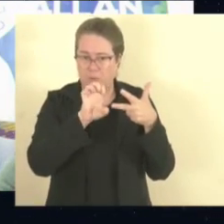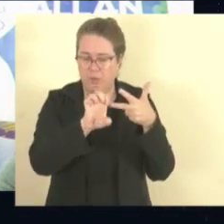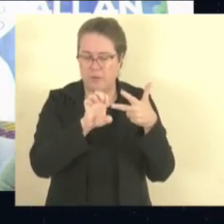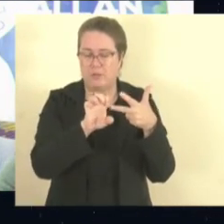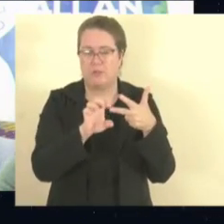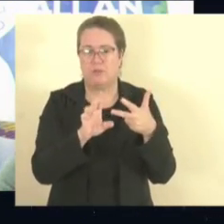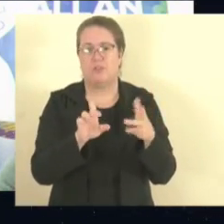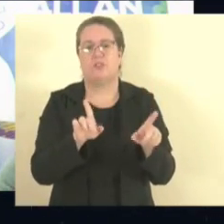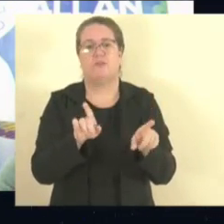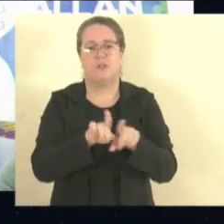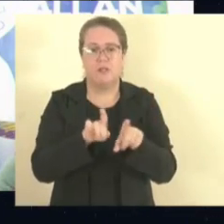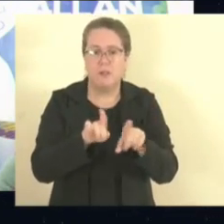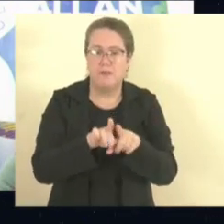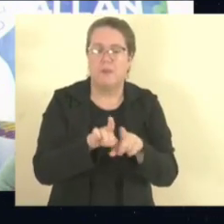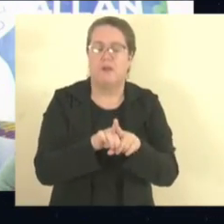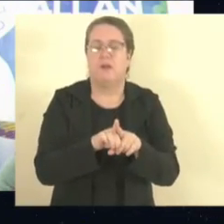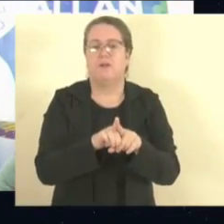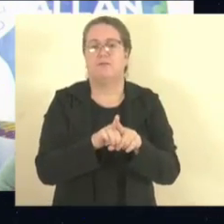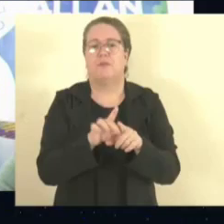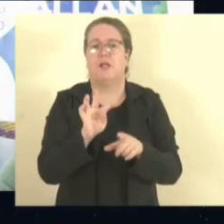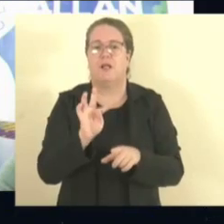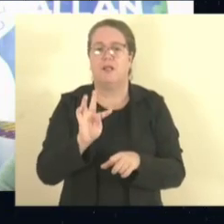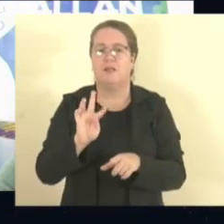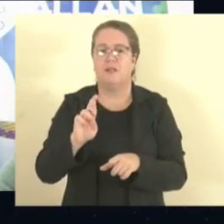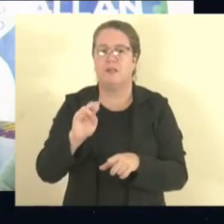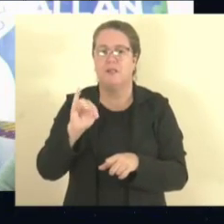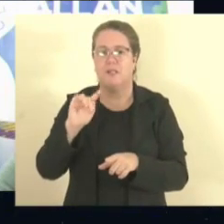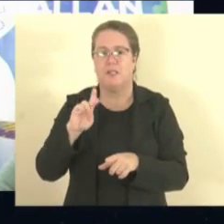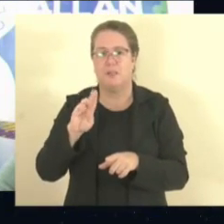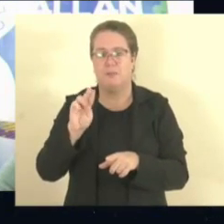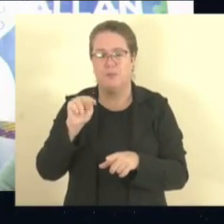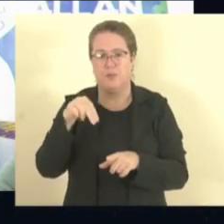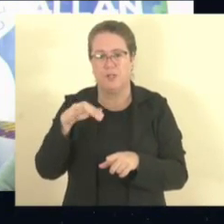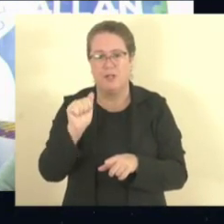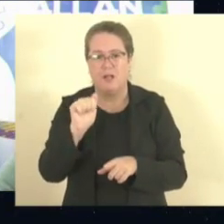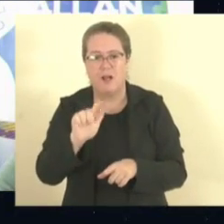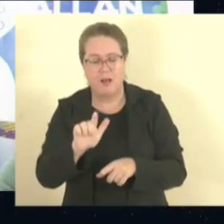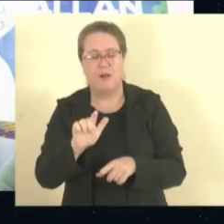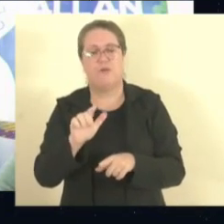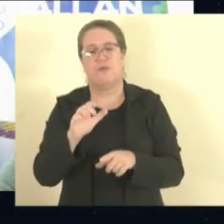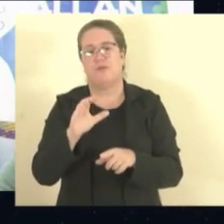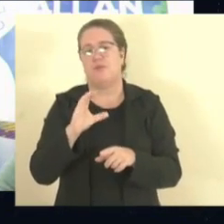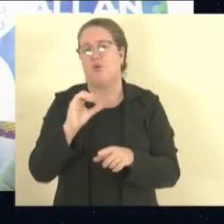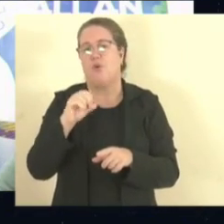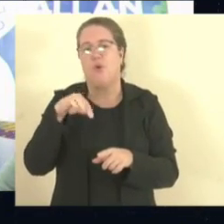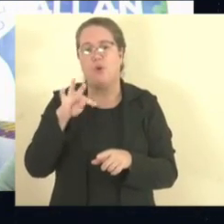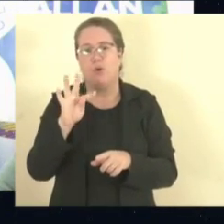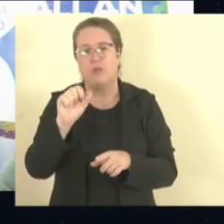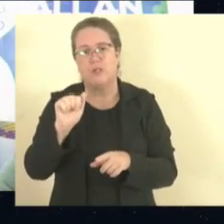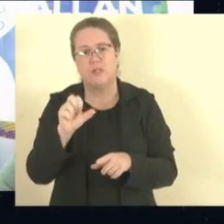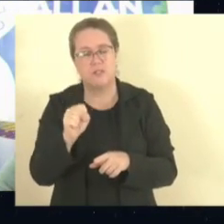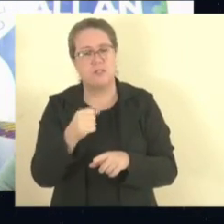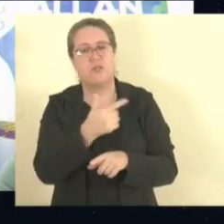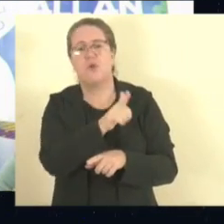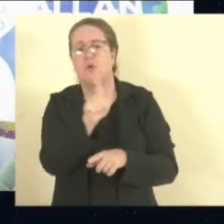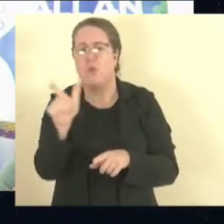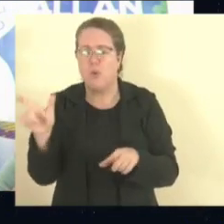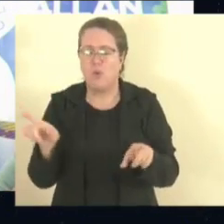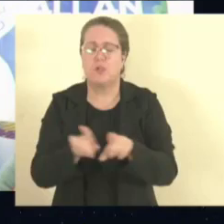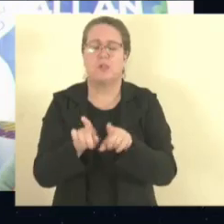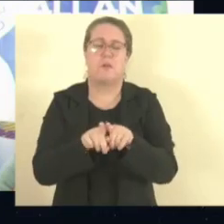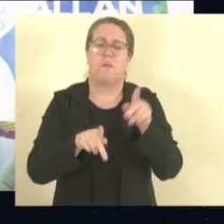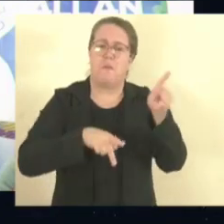Assembleia Legislativa, do Tribunal de Contas, do Tribunal de Justiça, do Ministério Público, da Defensoria, de todas as instituições e principalmente do povo do Espírito